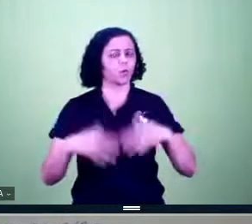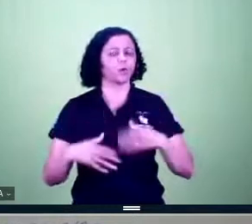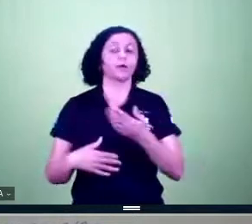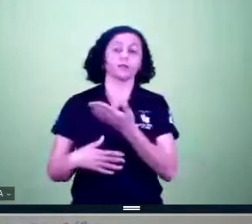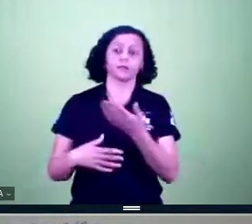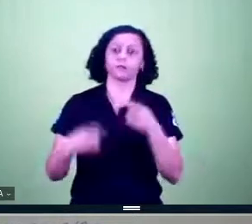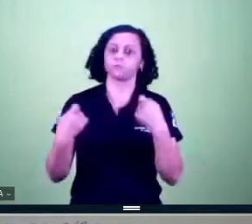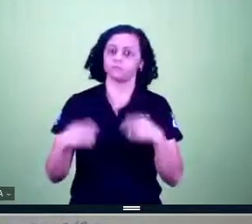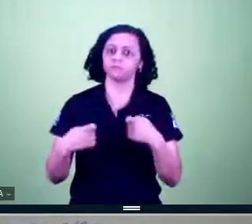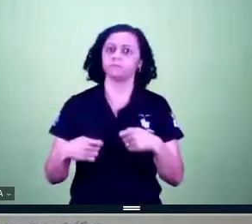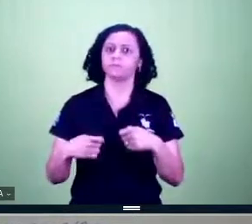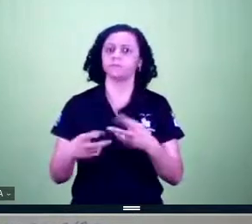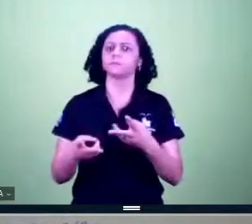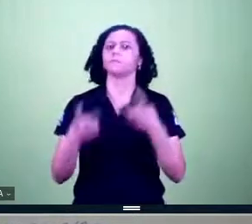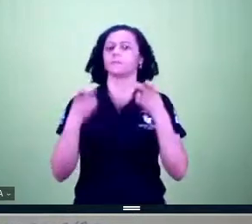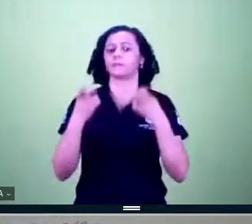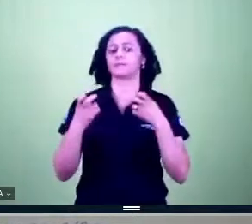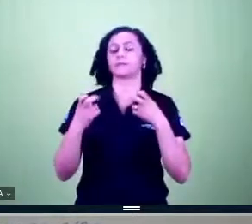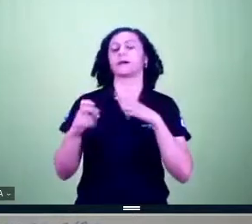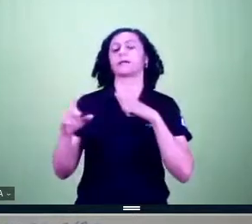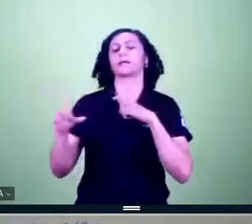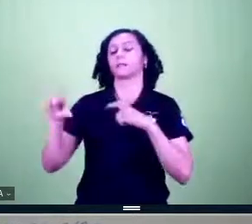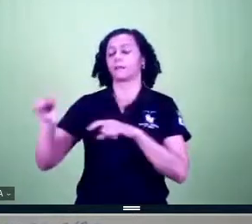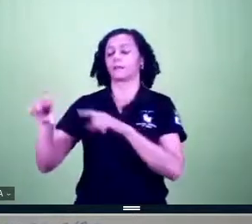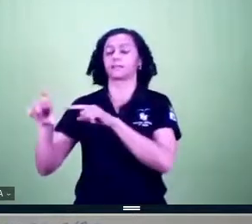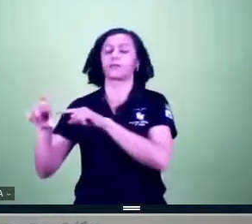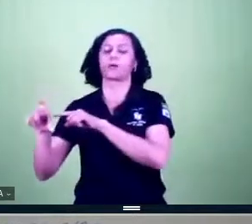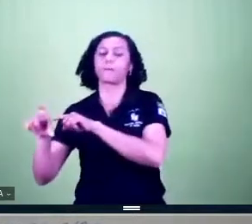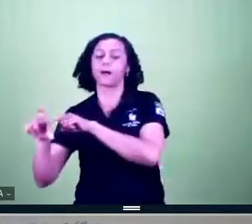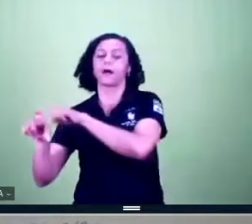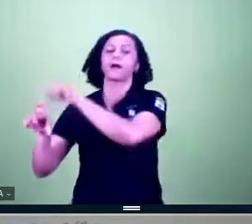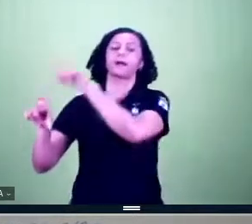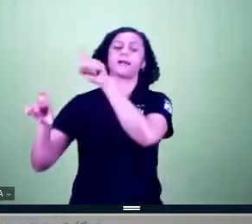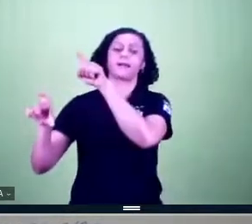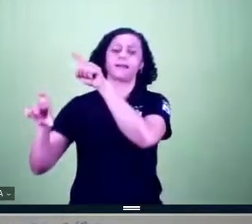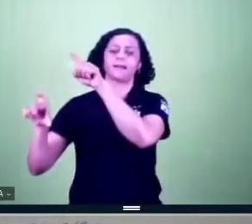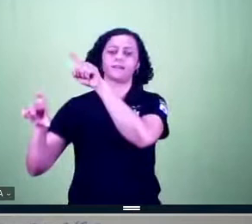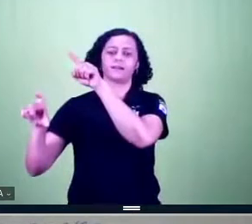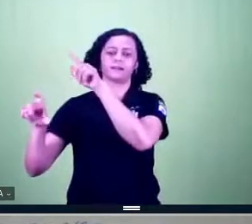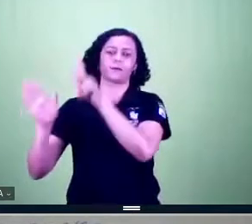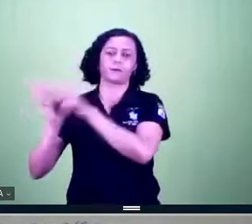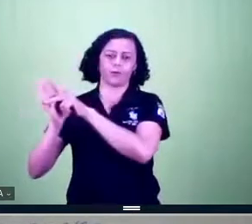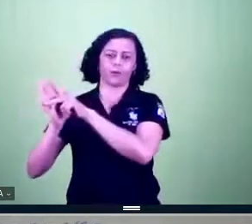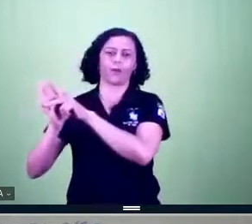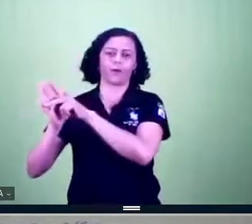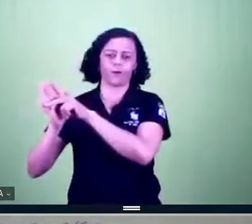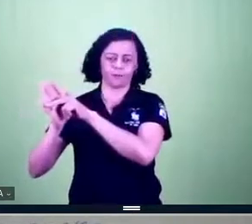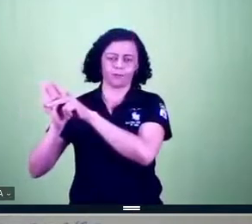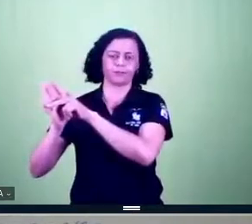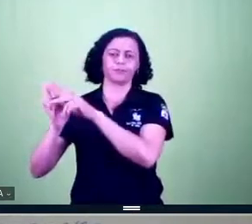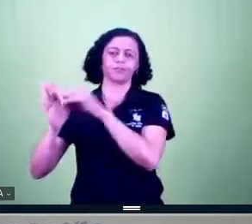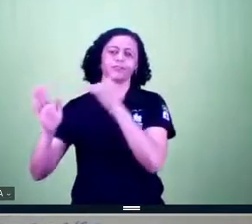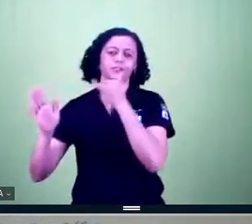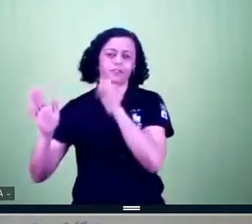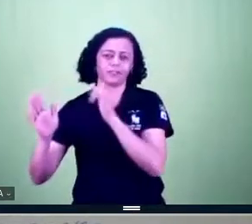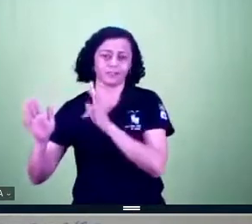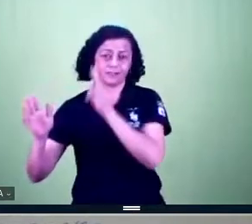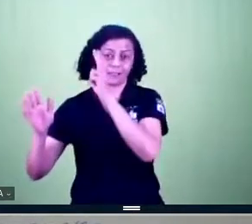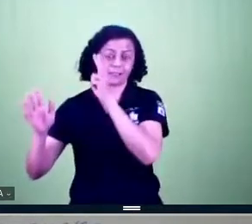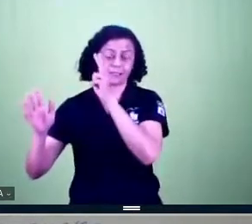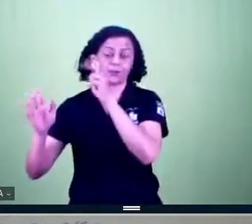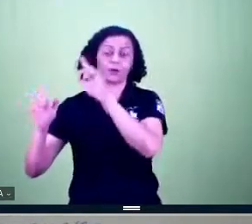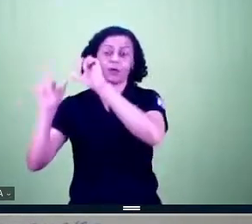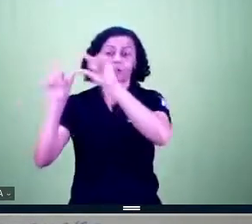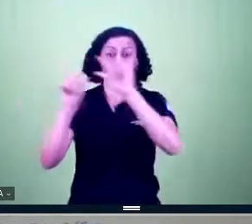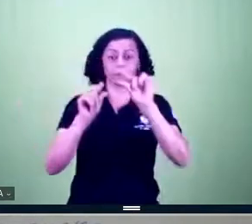tá? Aqui eu tenho uma elevação de tensão e aqui eu tenho uma queda de tensão em R1, eu tenho uma queda de tensão em